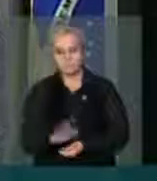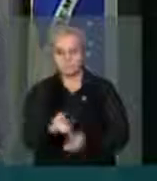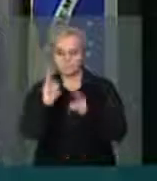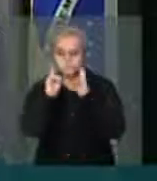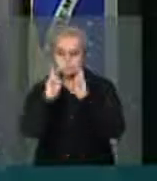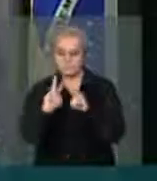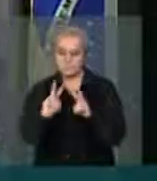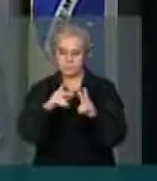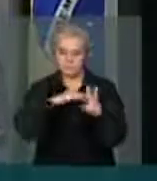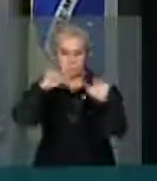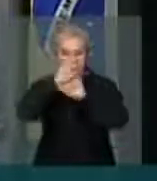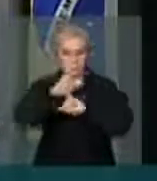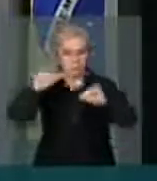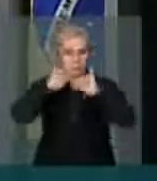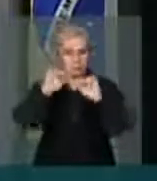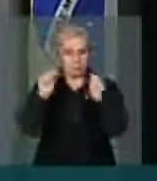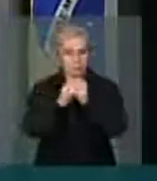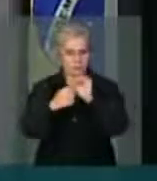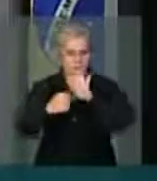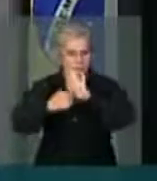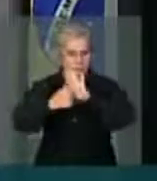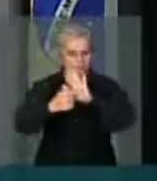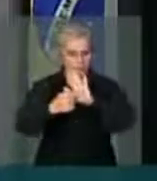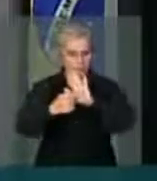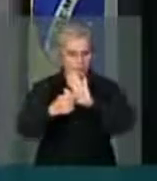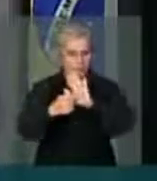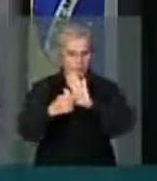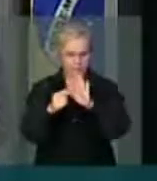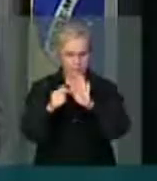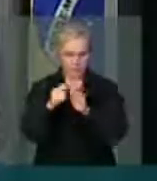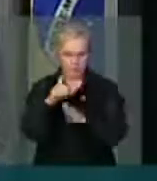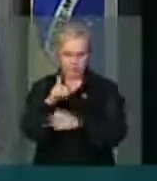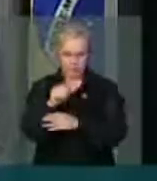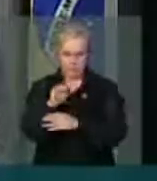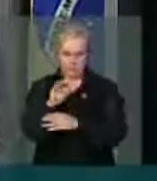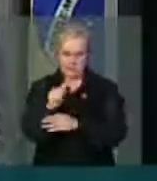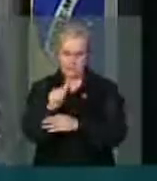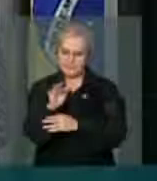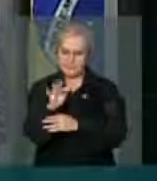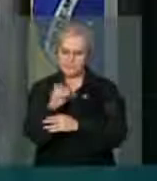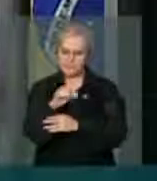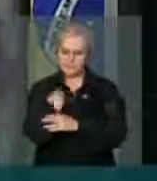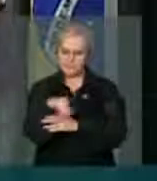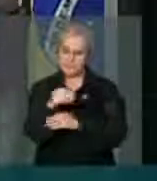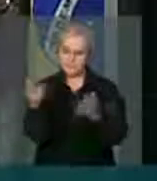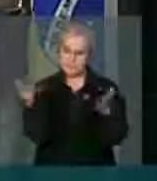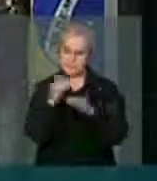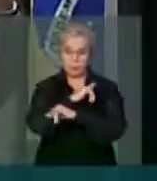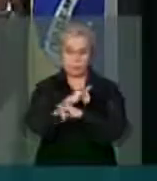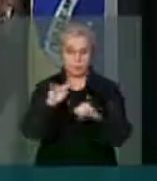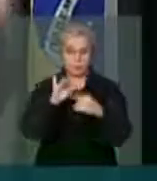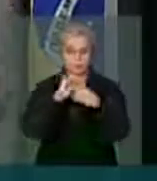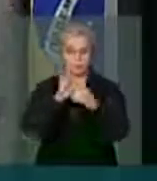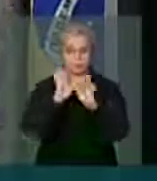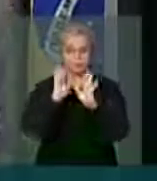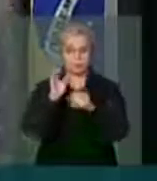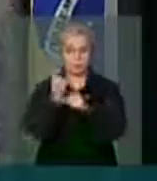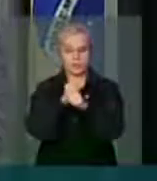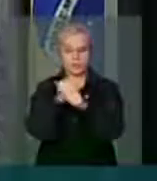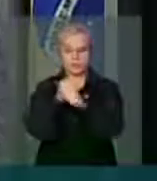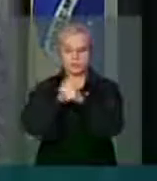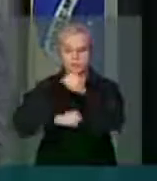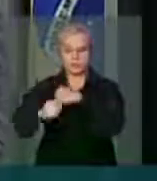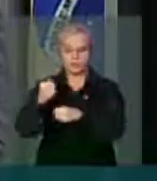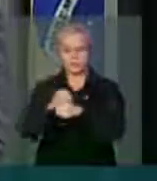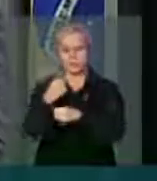dados apresentados pelo Datafolha no dia de hoje mostra que já lá em